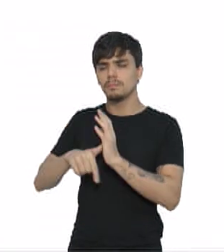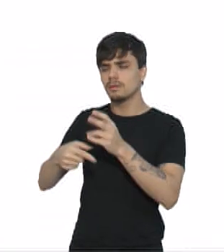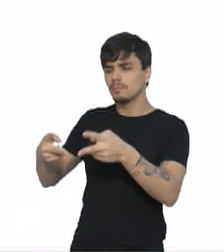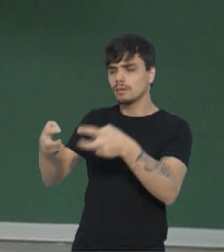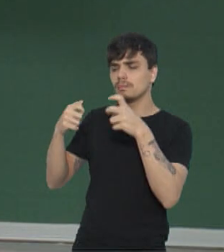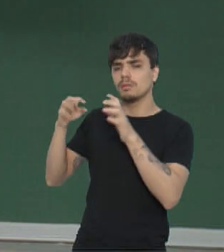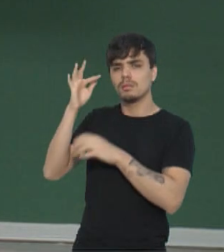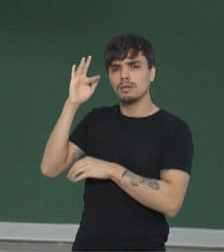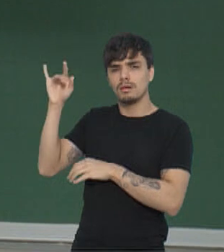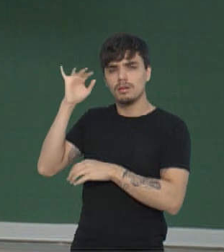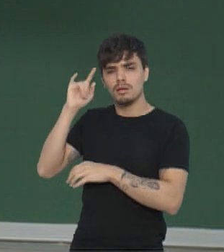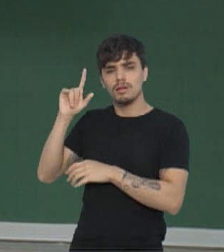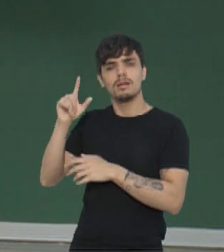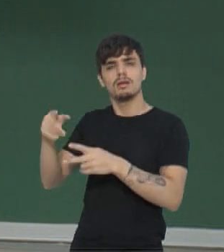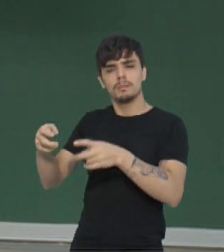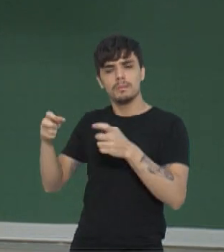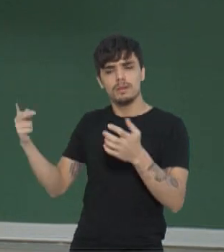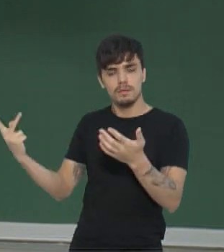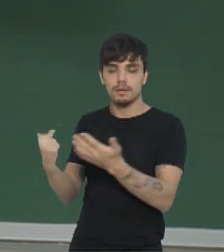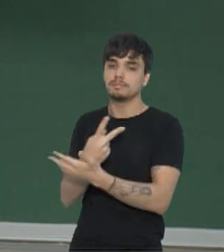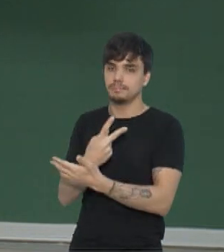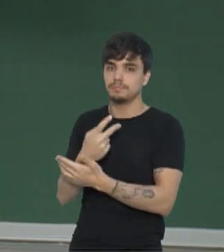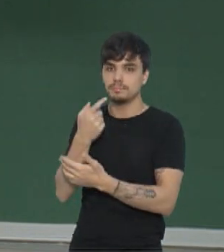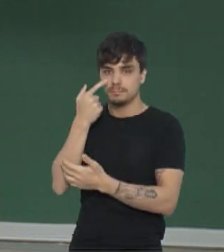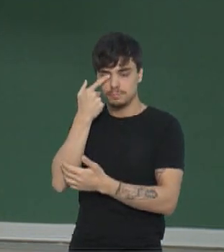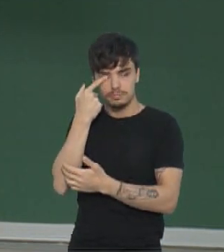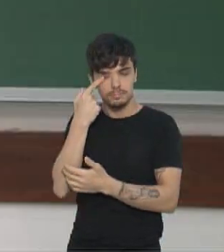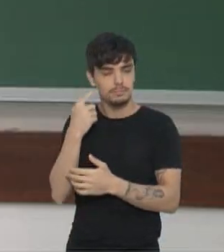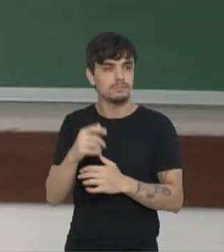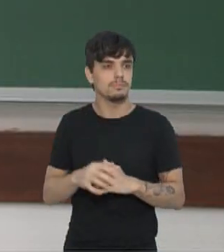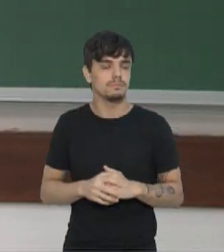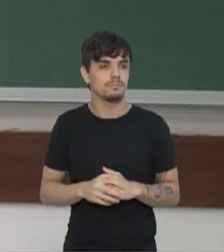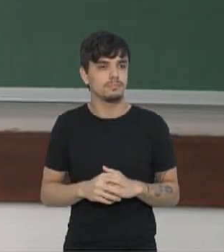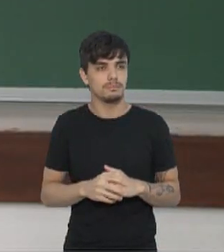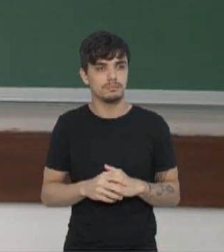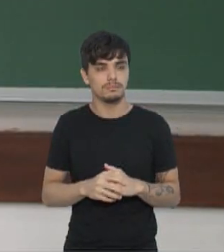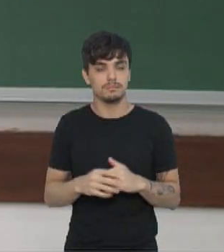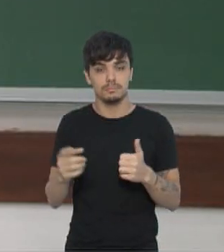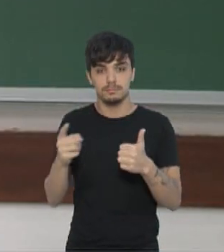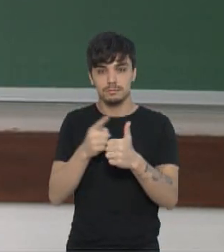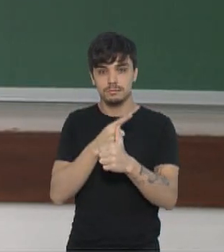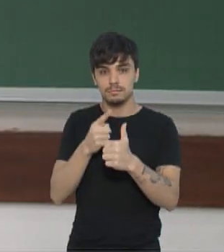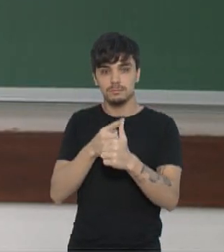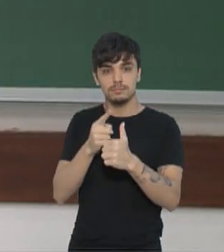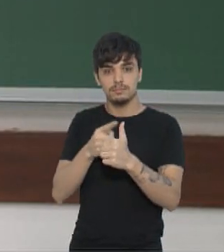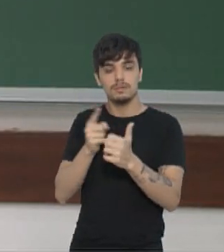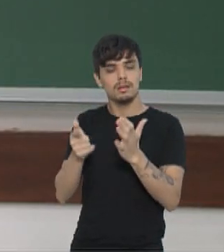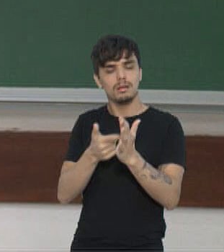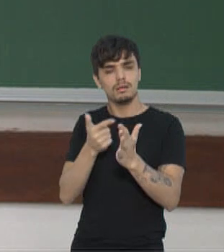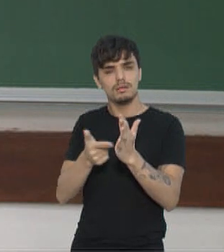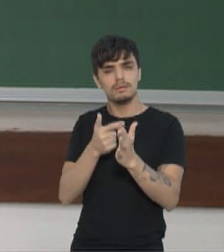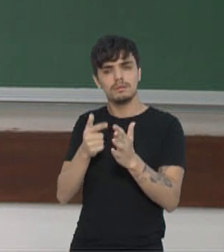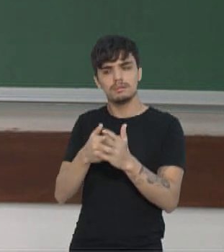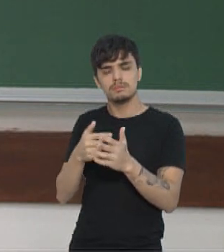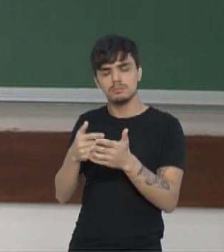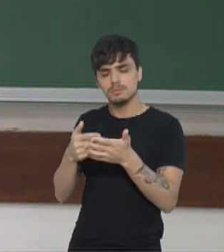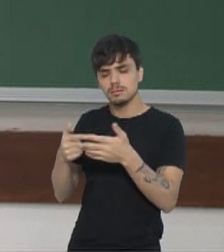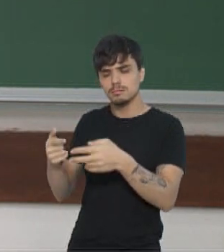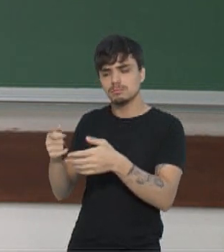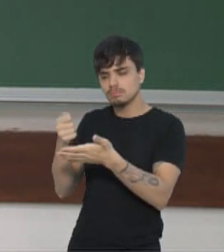estava errada. Então, olha que legal. O primeiro livro dele, ele defende uma teoria.